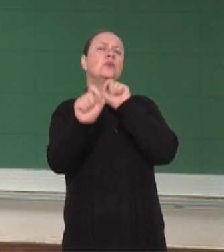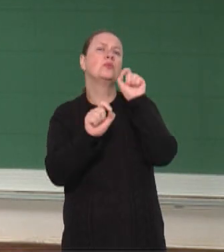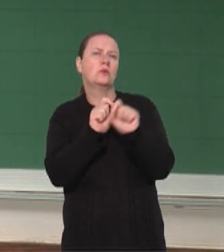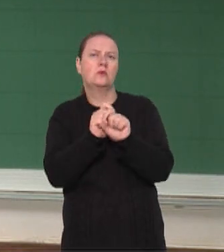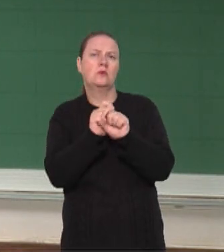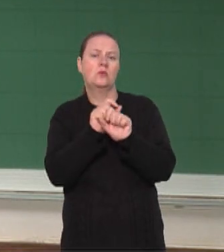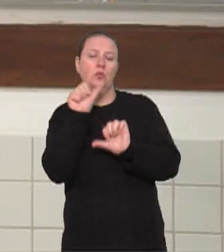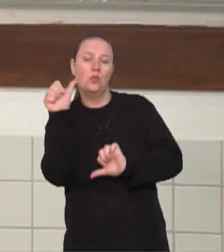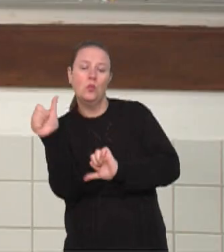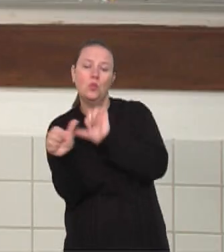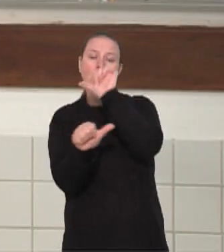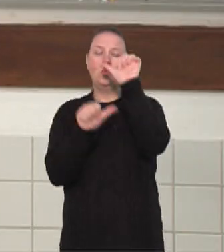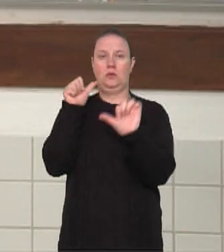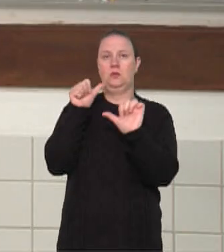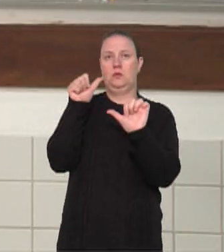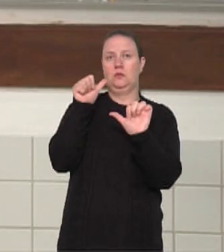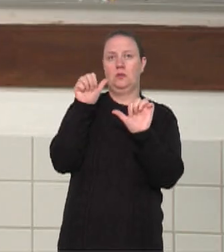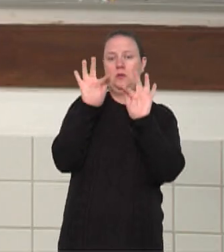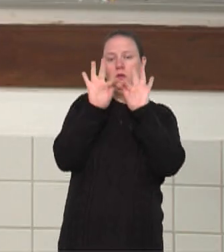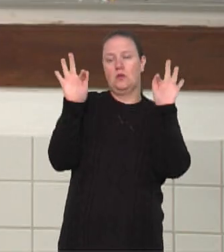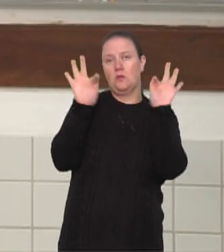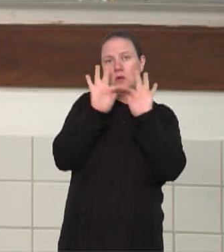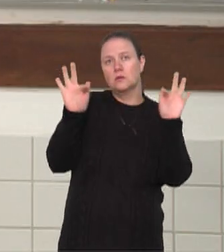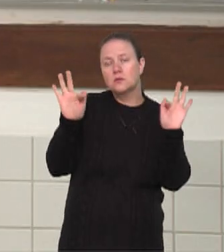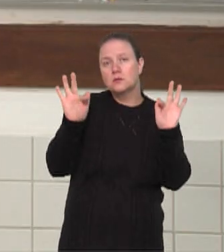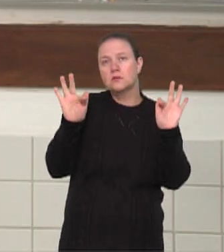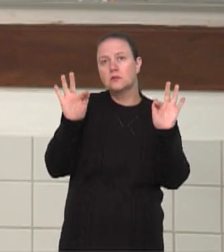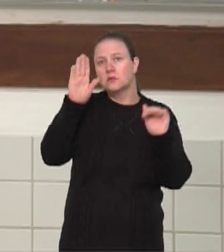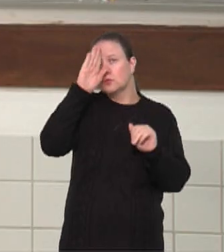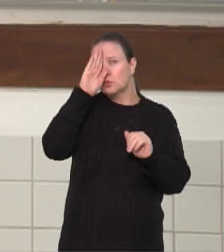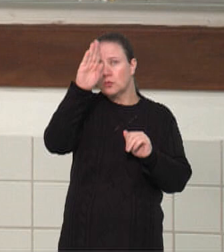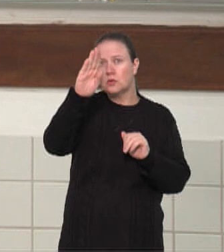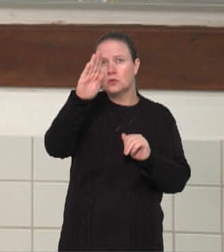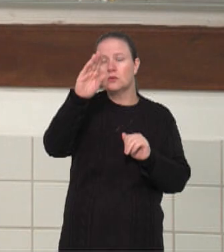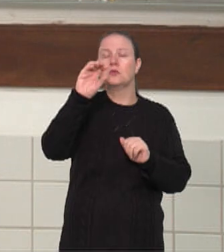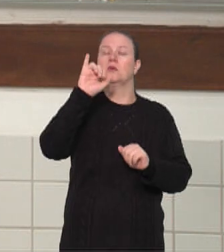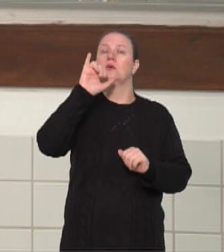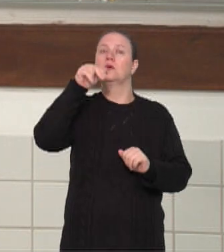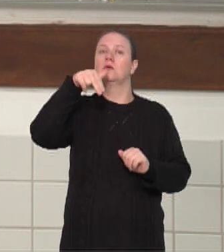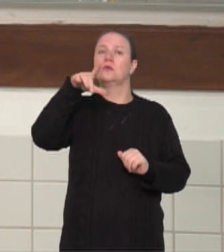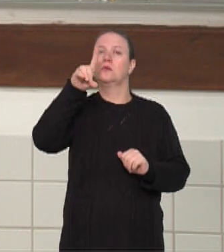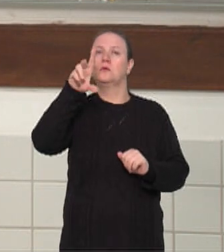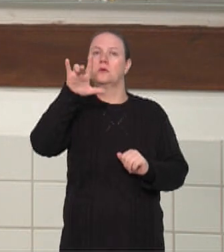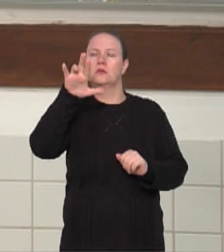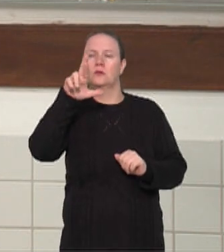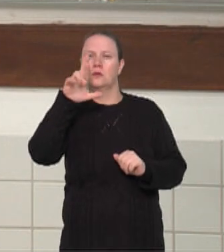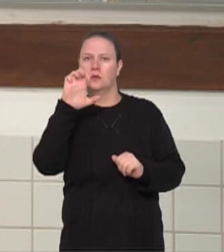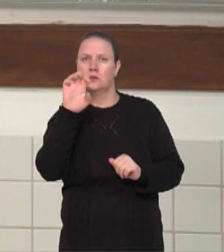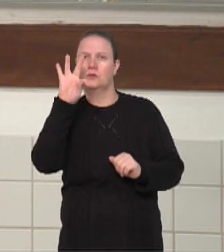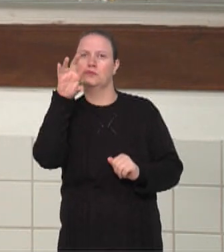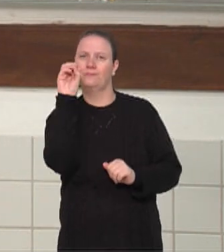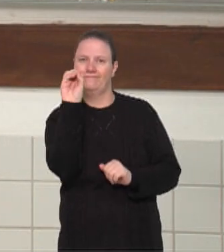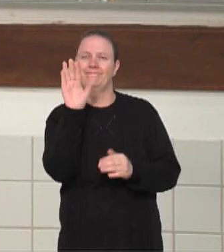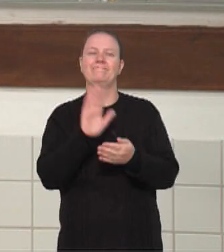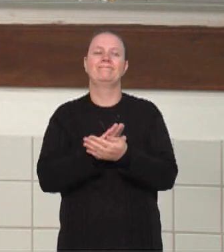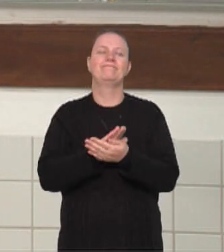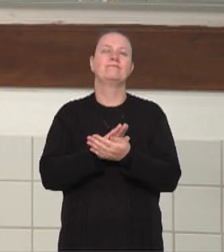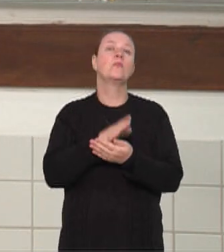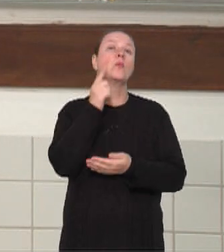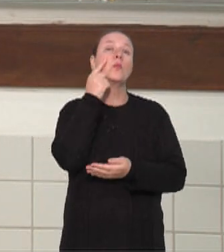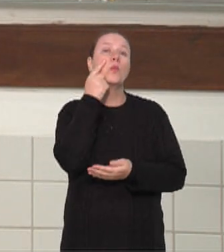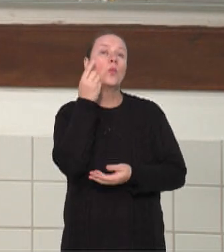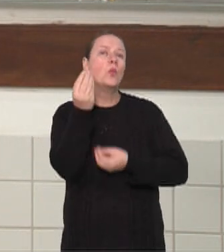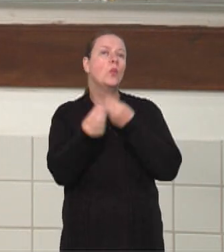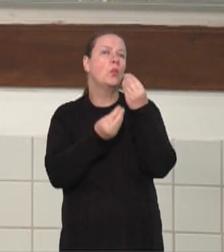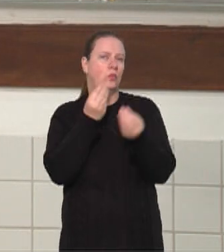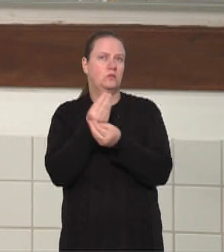passassem essa frase que vocês escolheram do discurso direto para o discurso indireto, certo? Então vamos ver mais ou menos